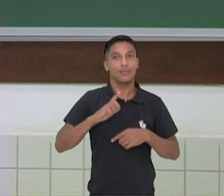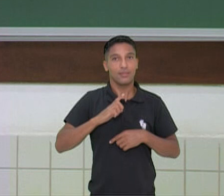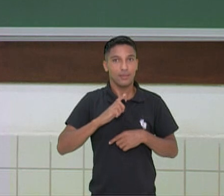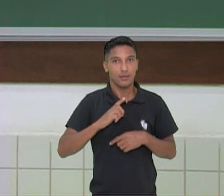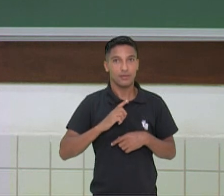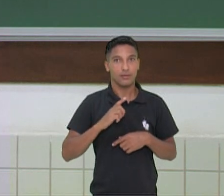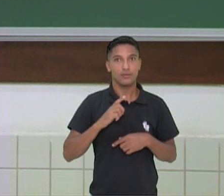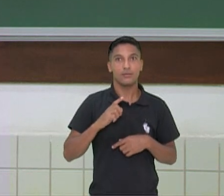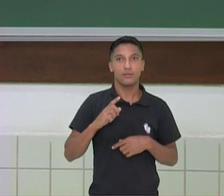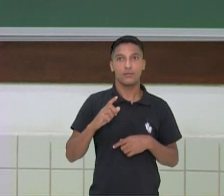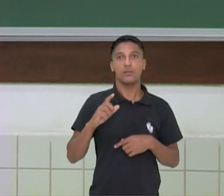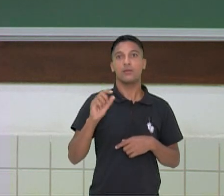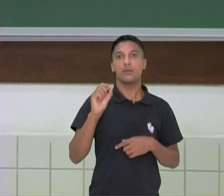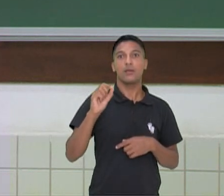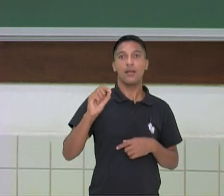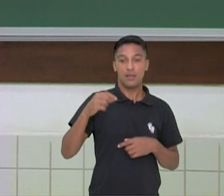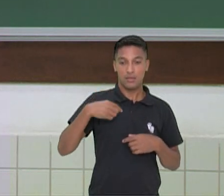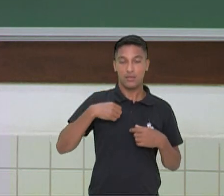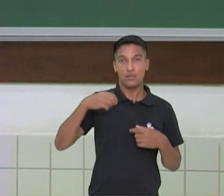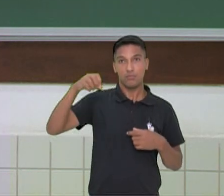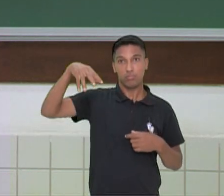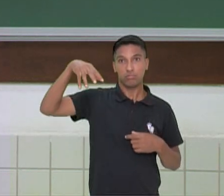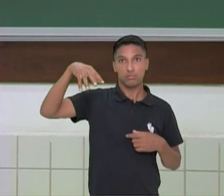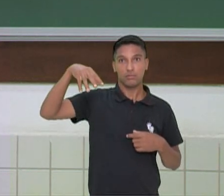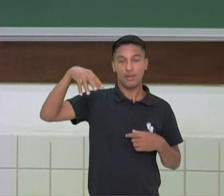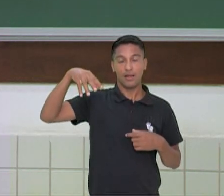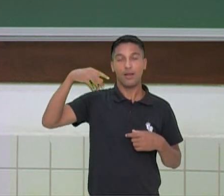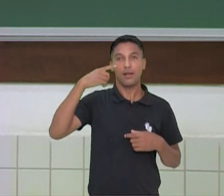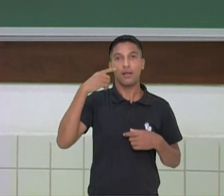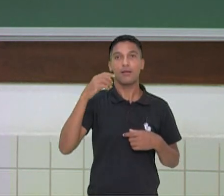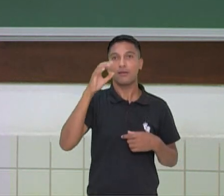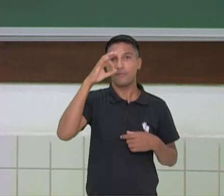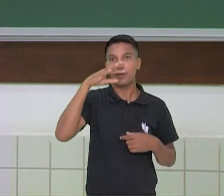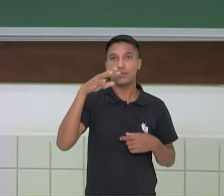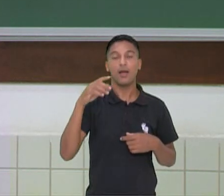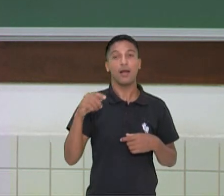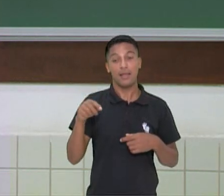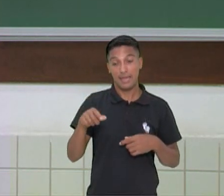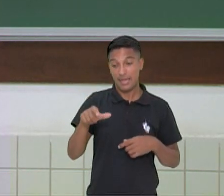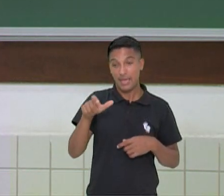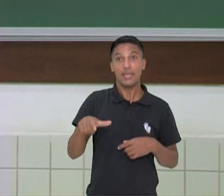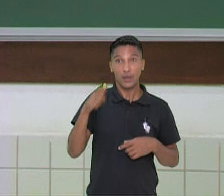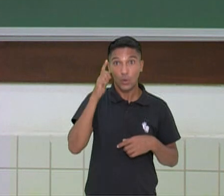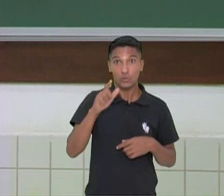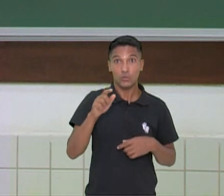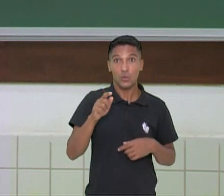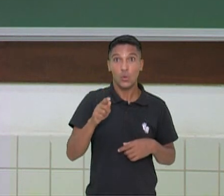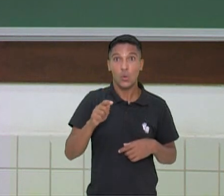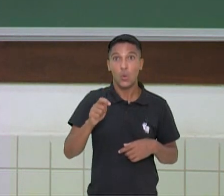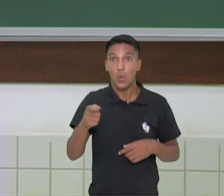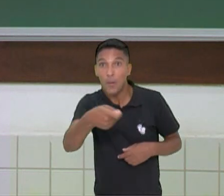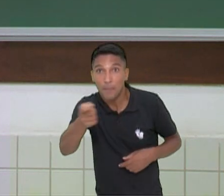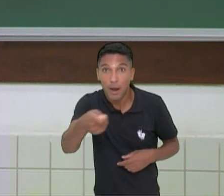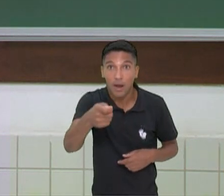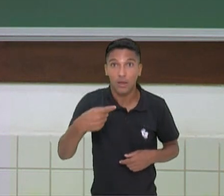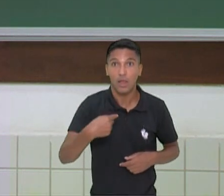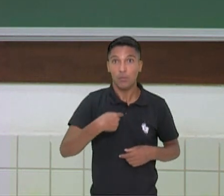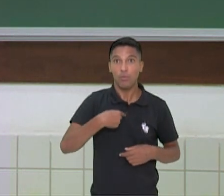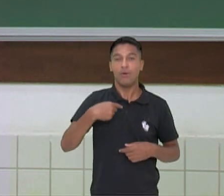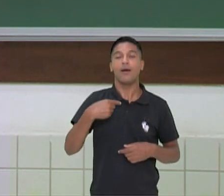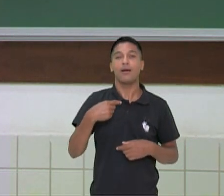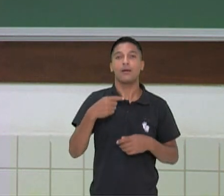elétrico e acende a lâmpada registrando o ponto daquele do esgrimista que então é assim que